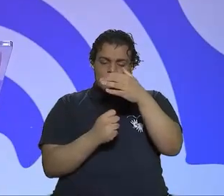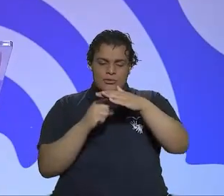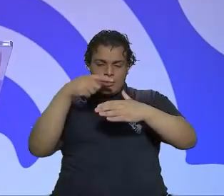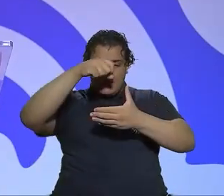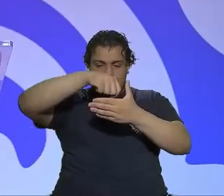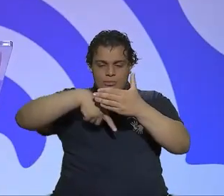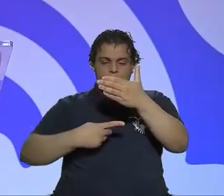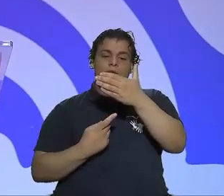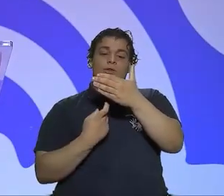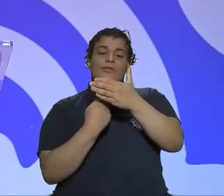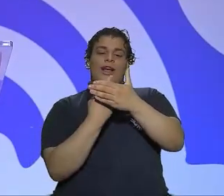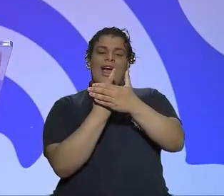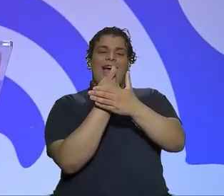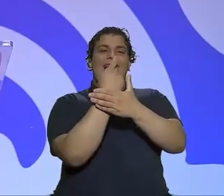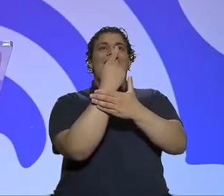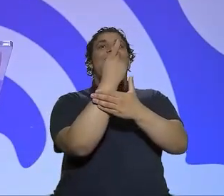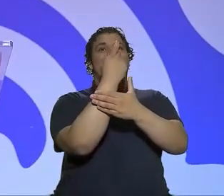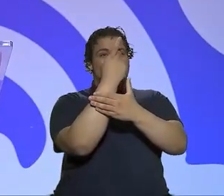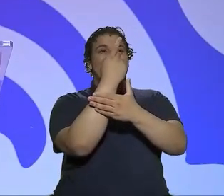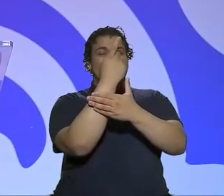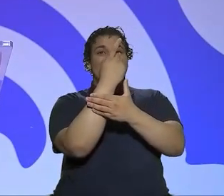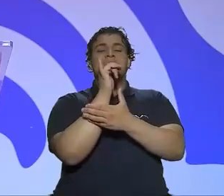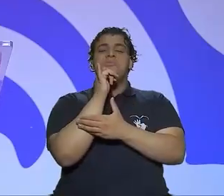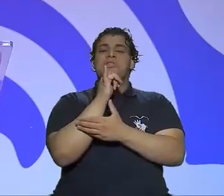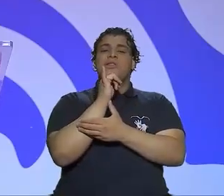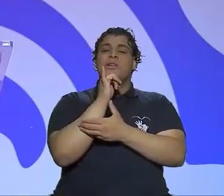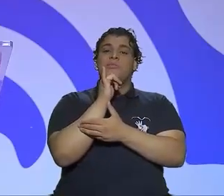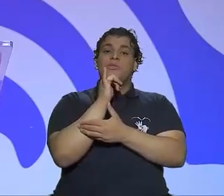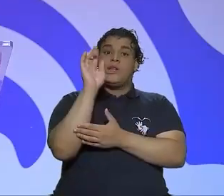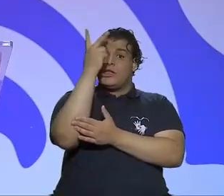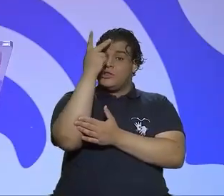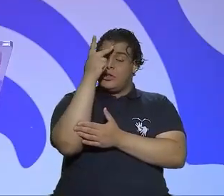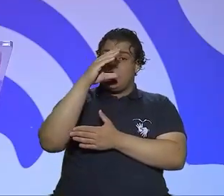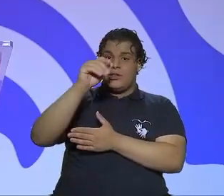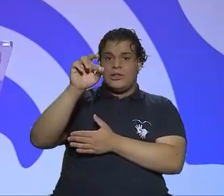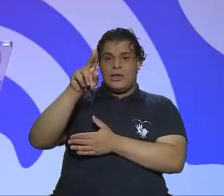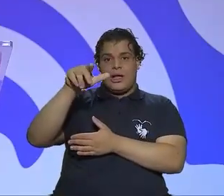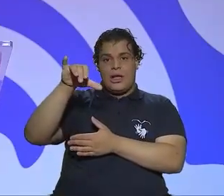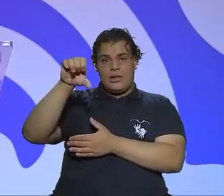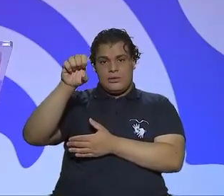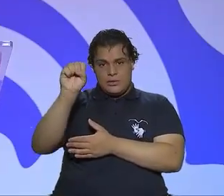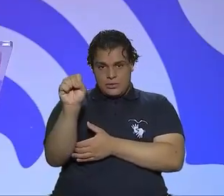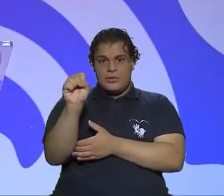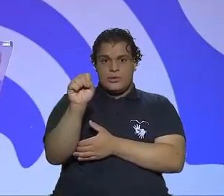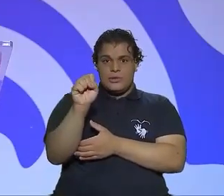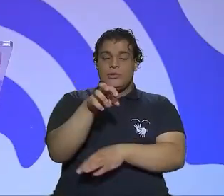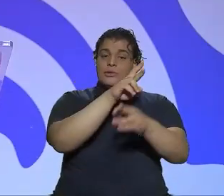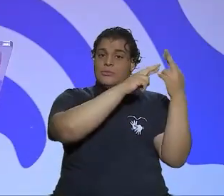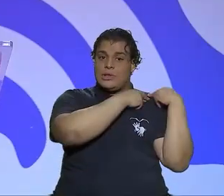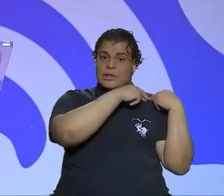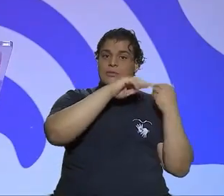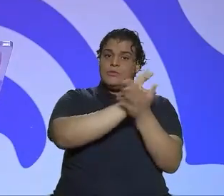do que imaginamos. Exemplo disso são as histórias de Carlos Vinícius, curador do